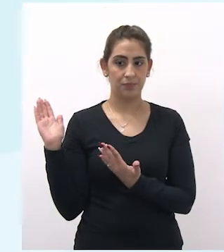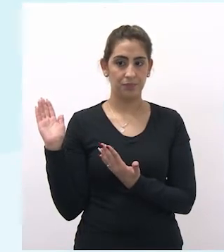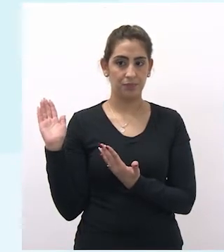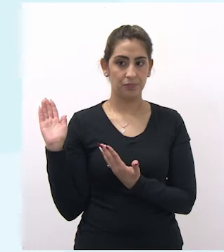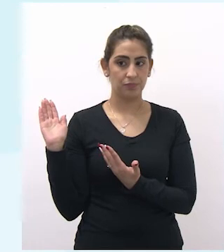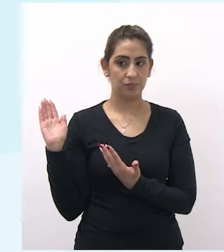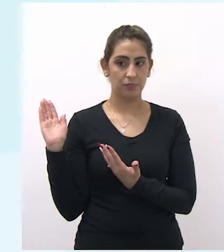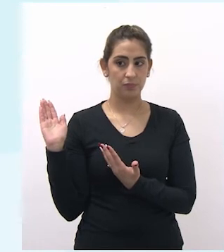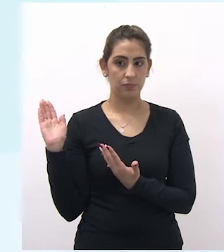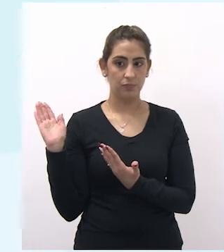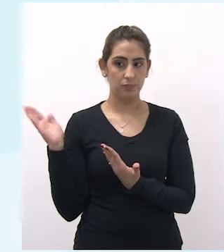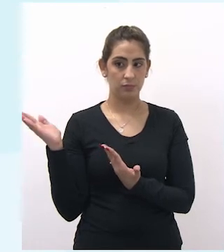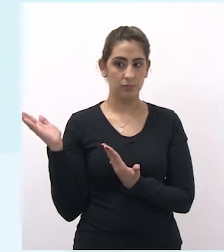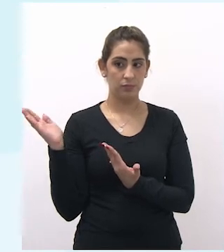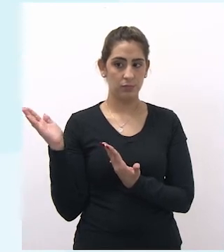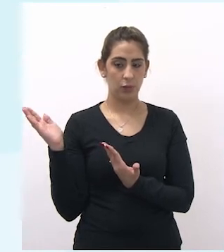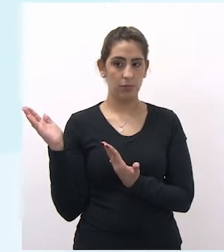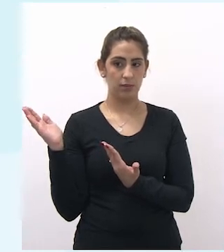Isso.